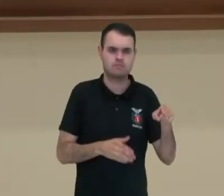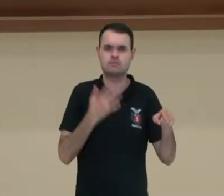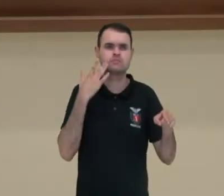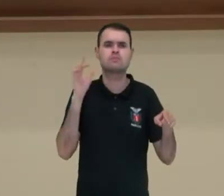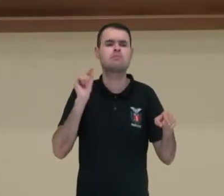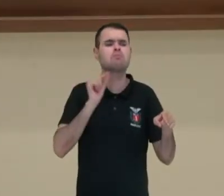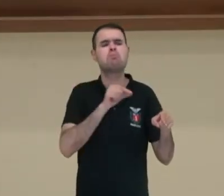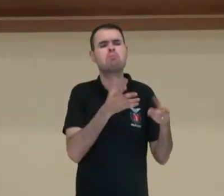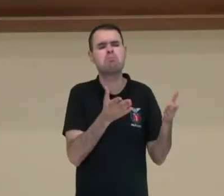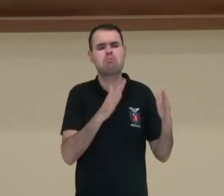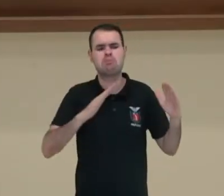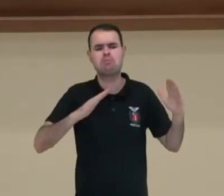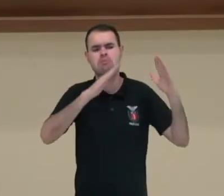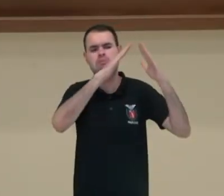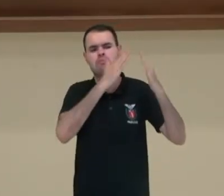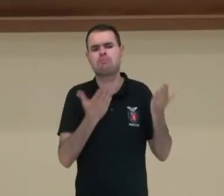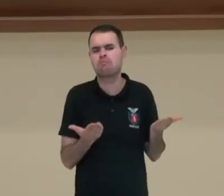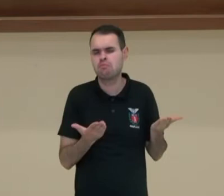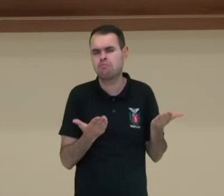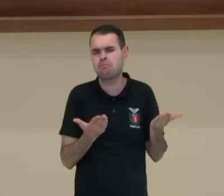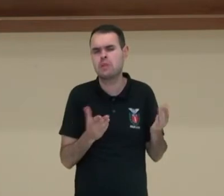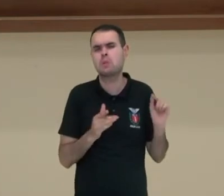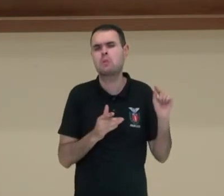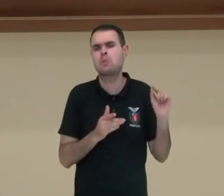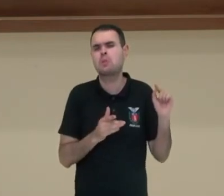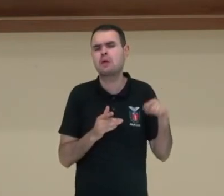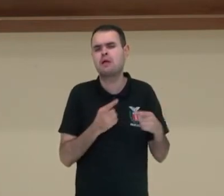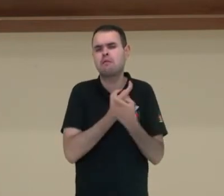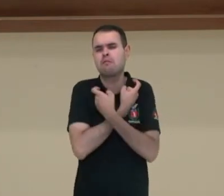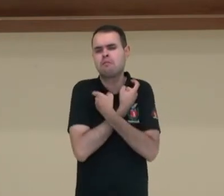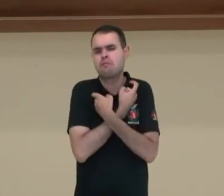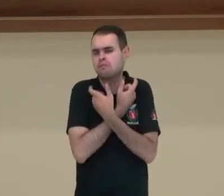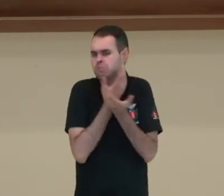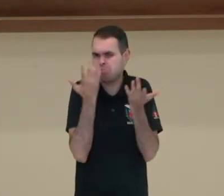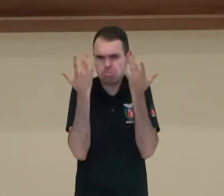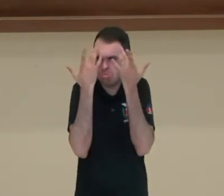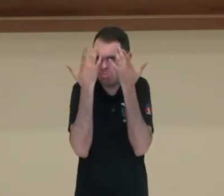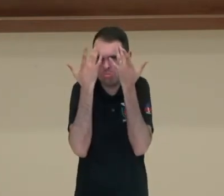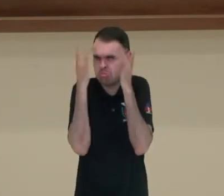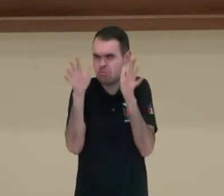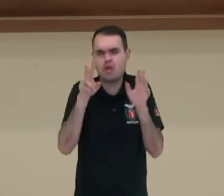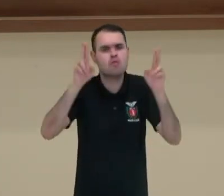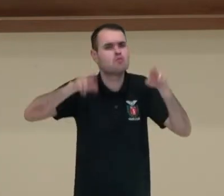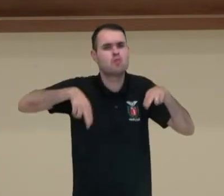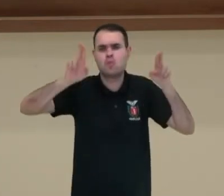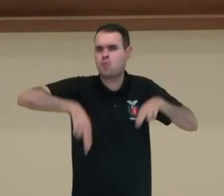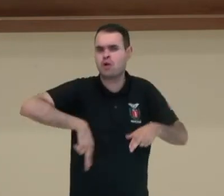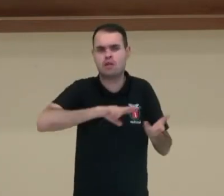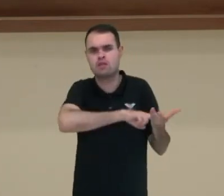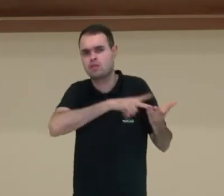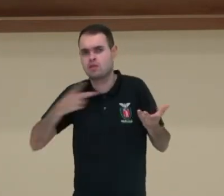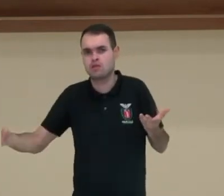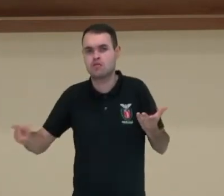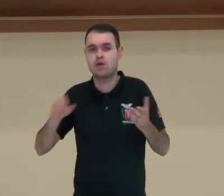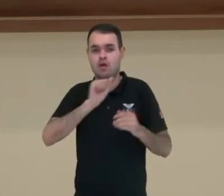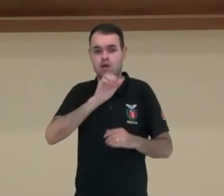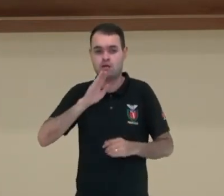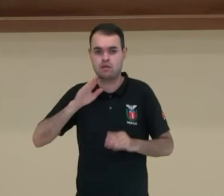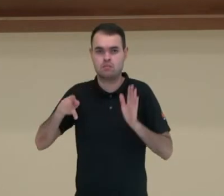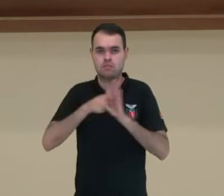para que servia a pirâmide, né? Para quem era o nome do faraó, nunca tinham traduzido o alfabeto do Egito Antigo, o